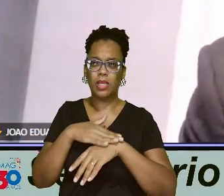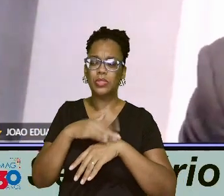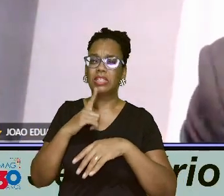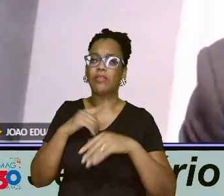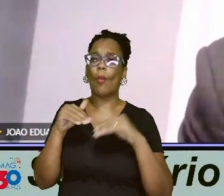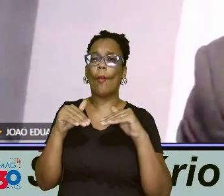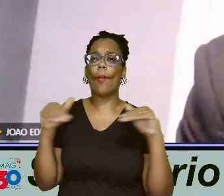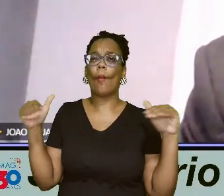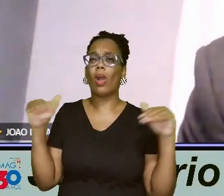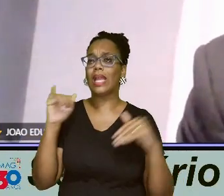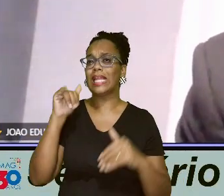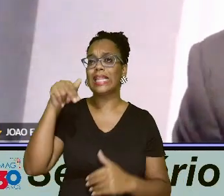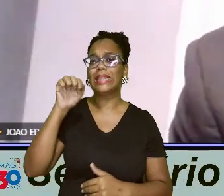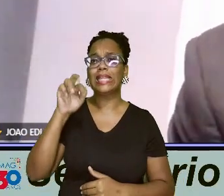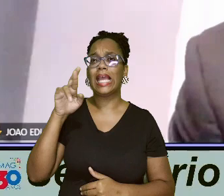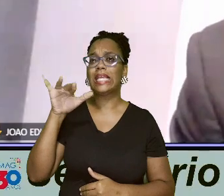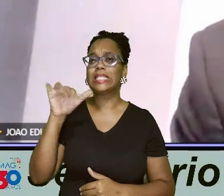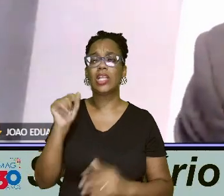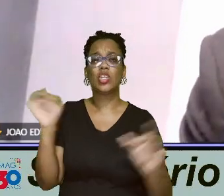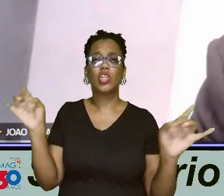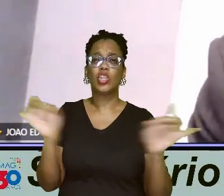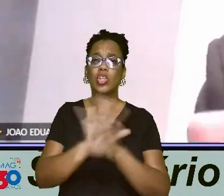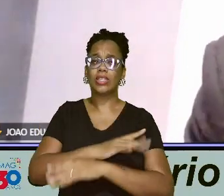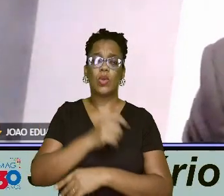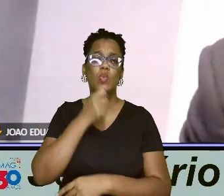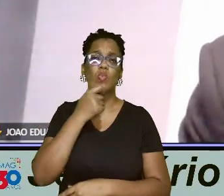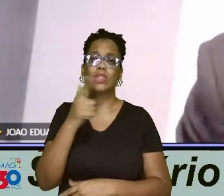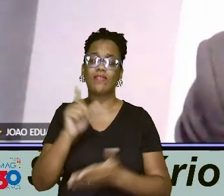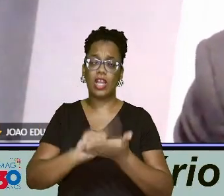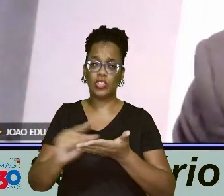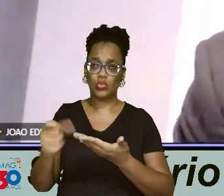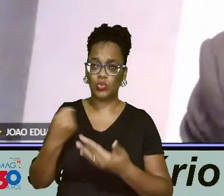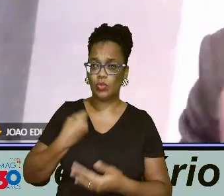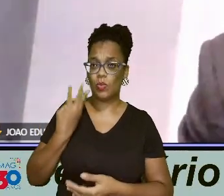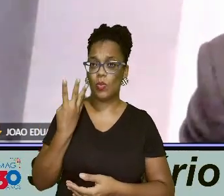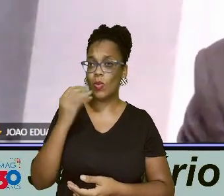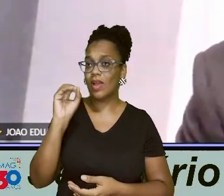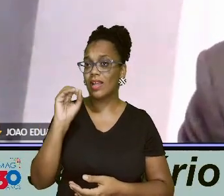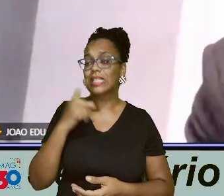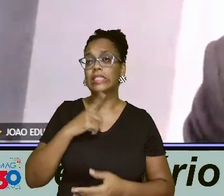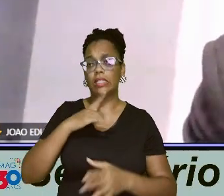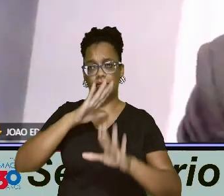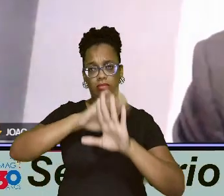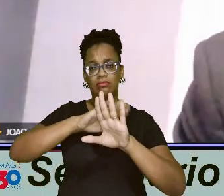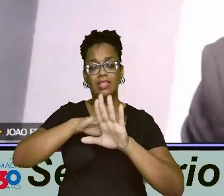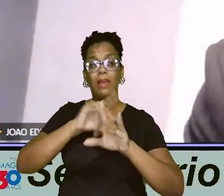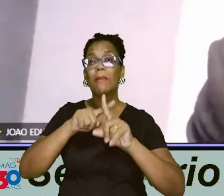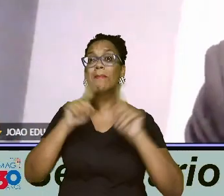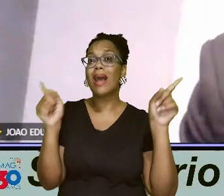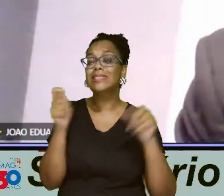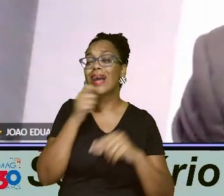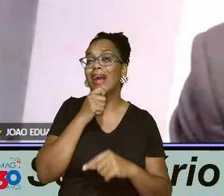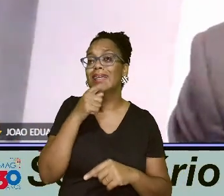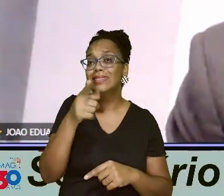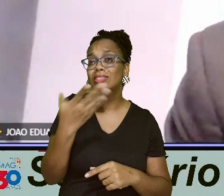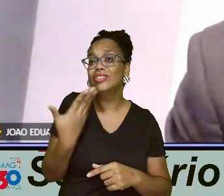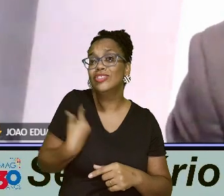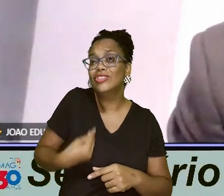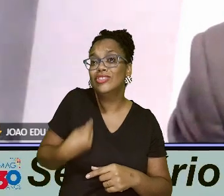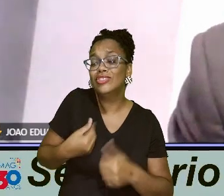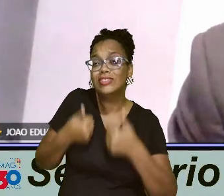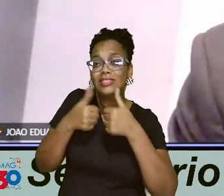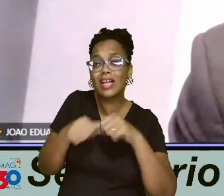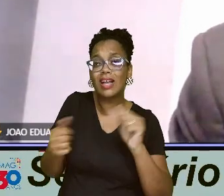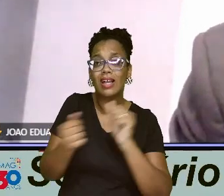total, basicamente a ideia da aplicação do artigo 40, que houve a prescrição, mas ainda assim estava lá mencionado